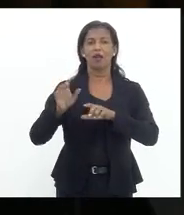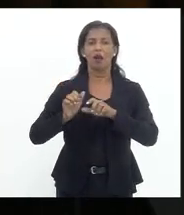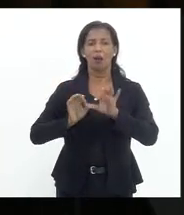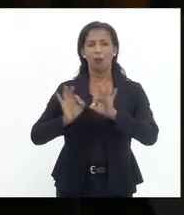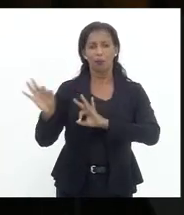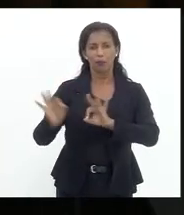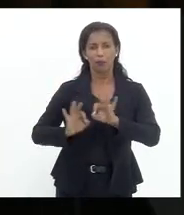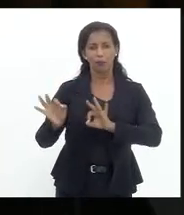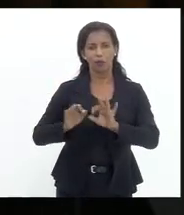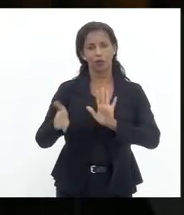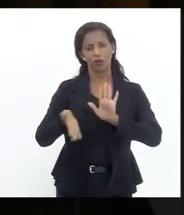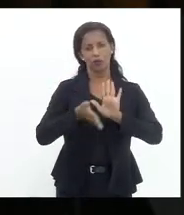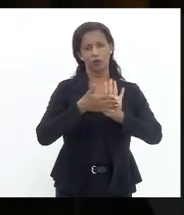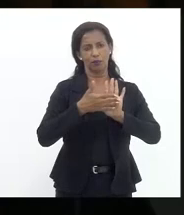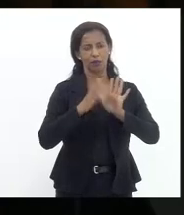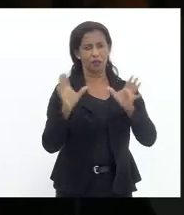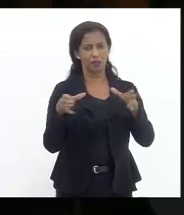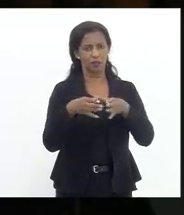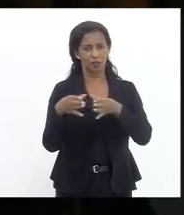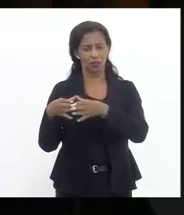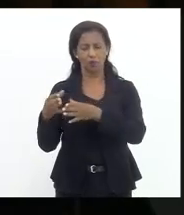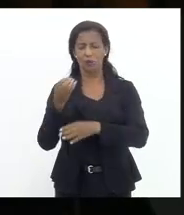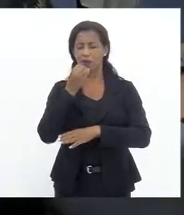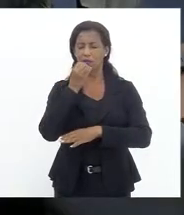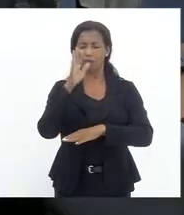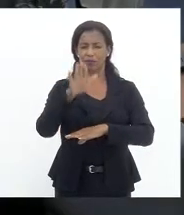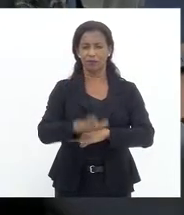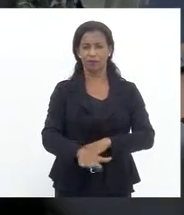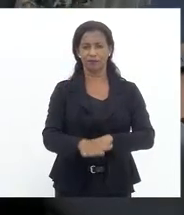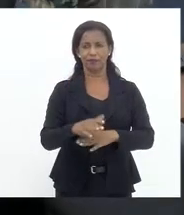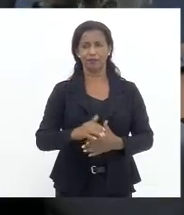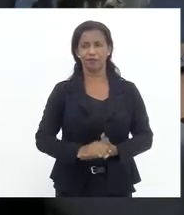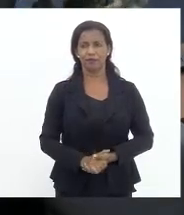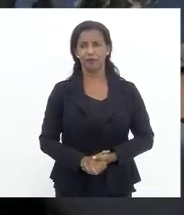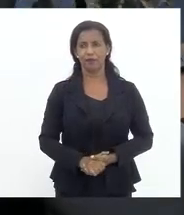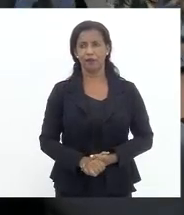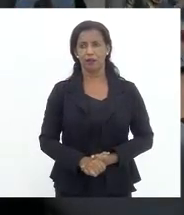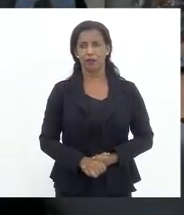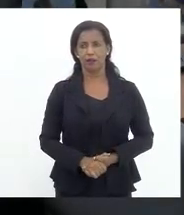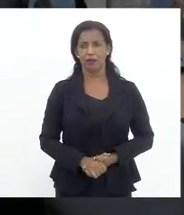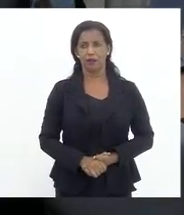projeto através dos pareceres das comissões. Uma boa tarde.